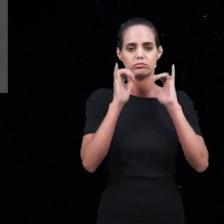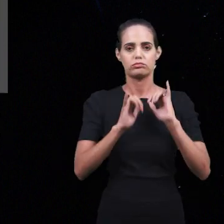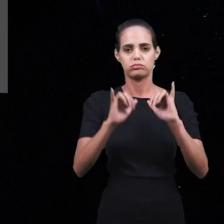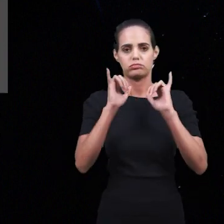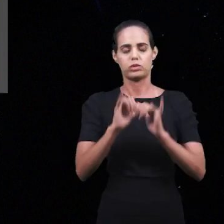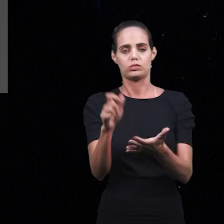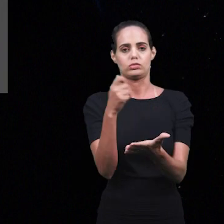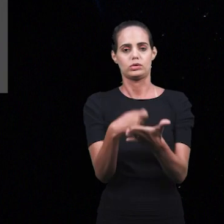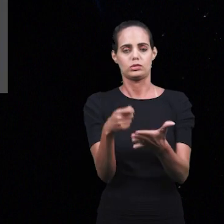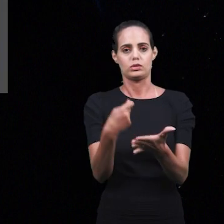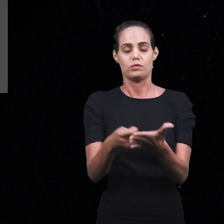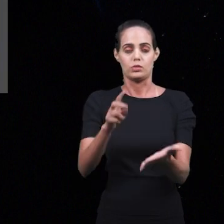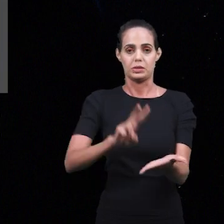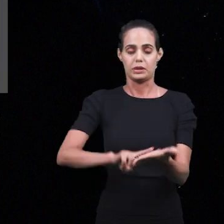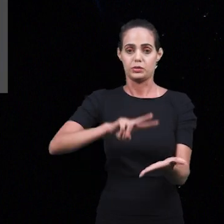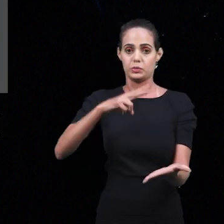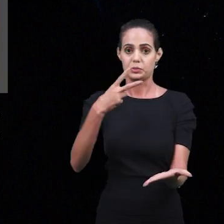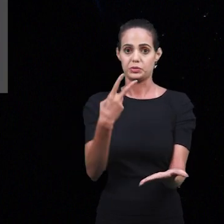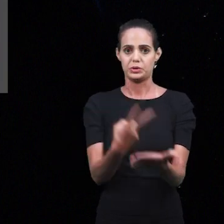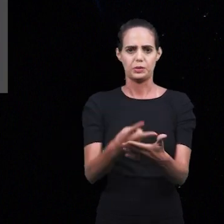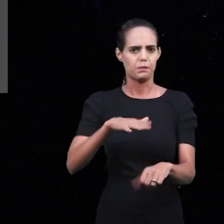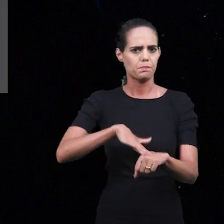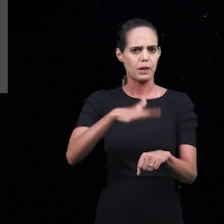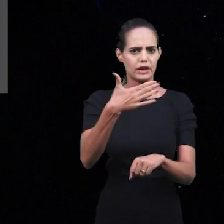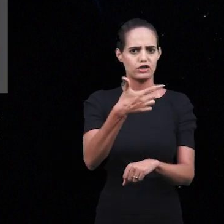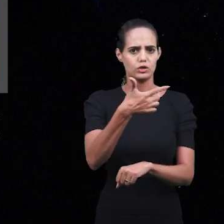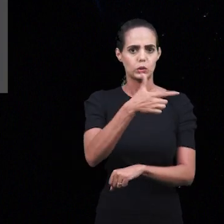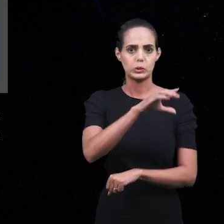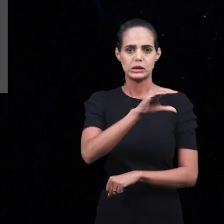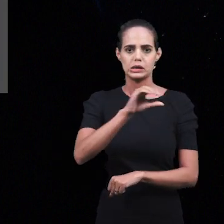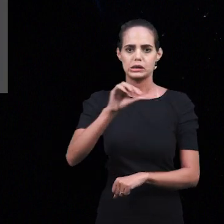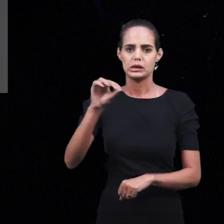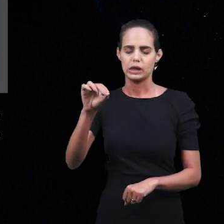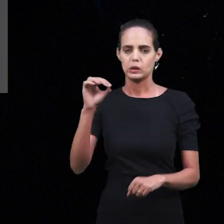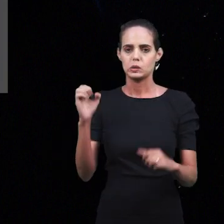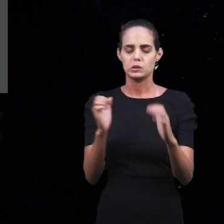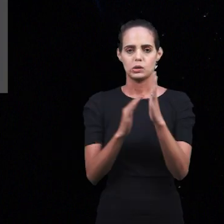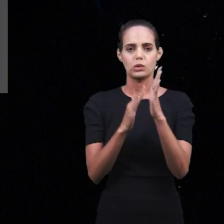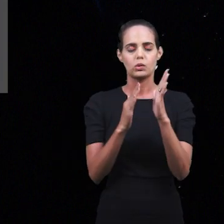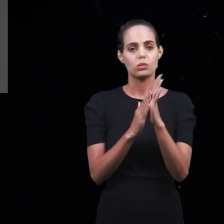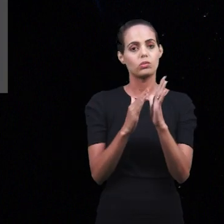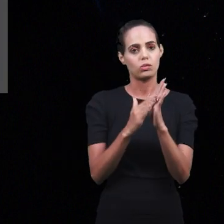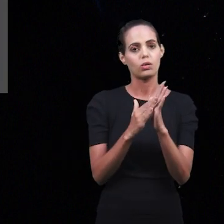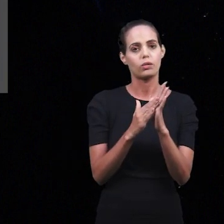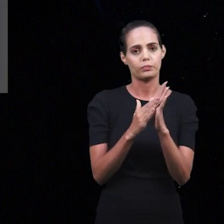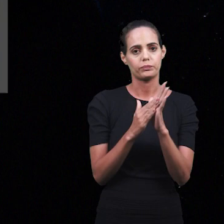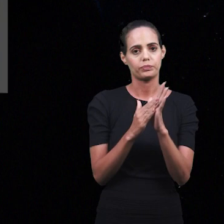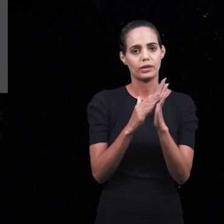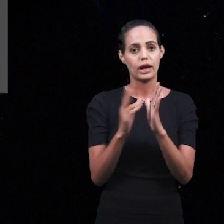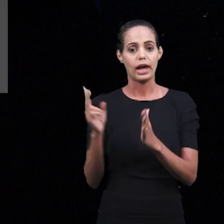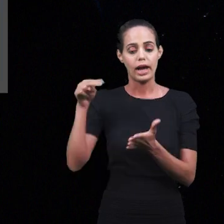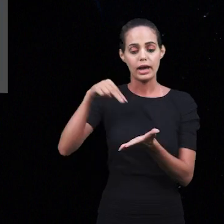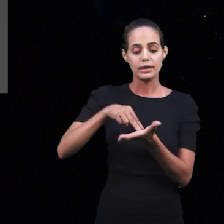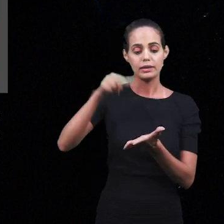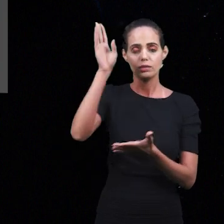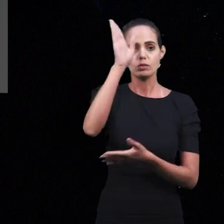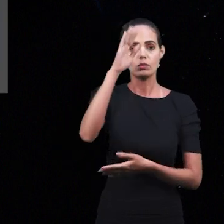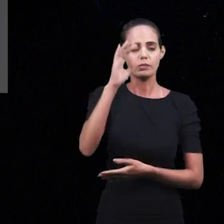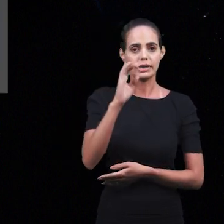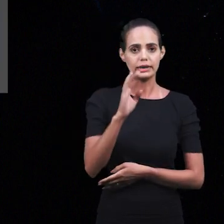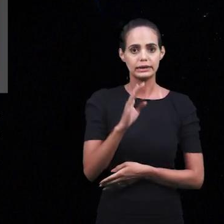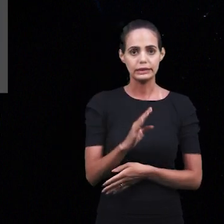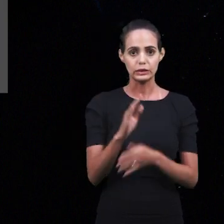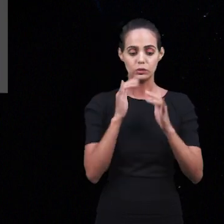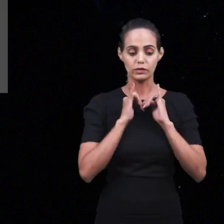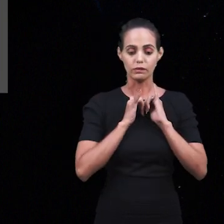Evangelho. Escreveu e traduziu cerca de 200 hinos, e por sua influência no Brasil, o apelo foi